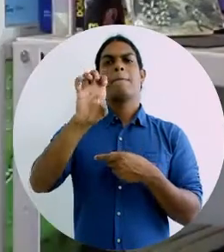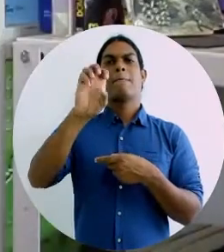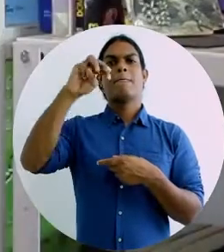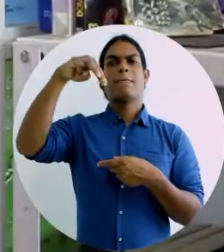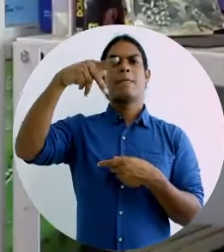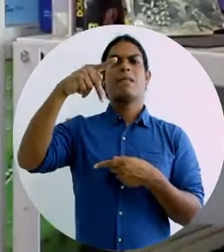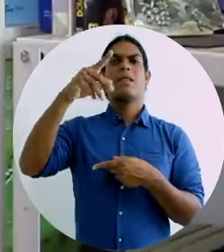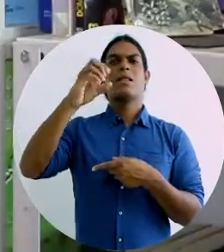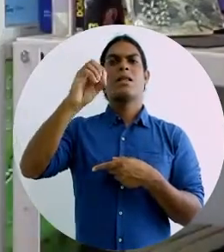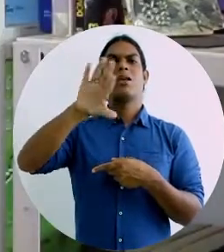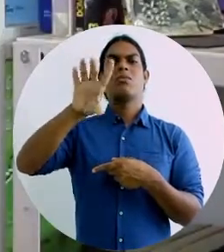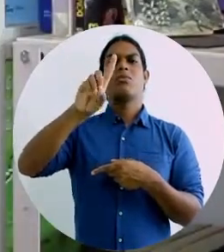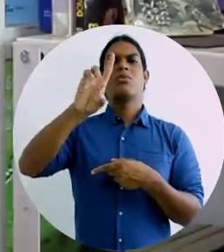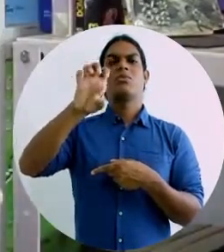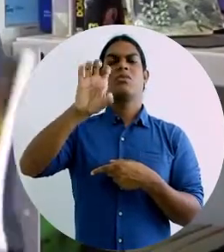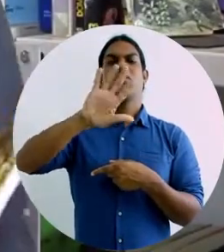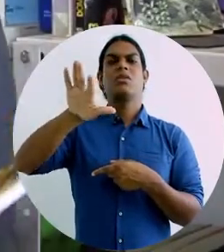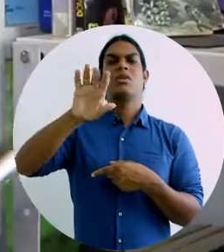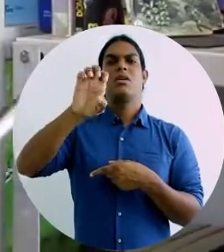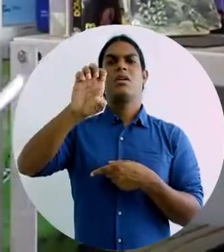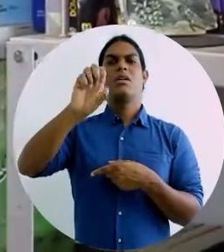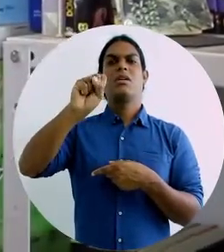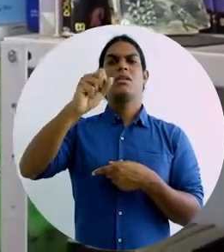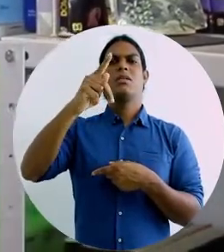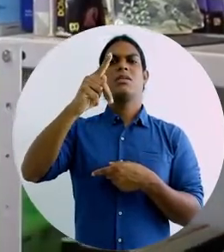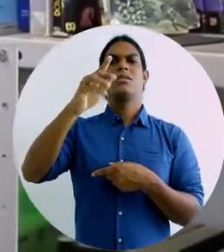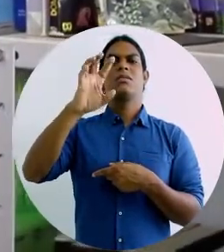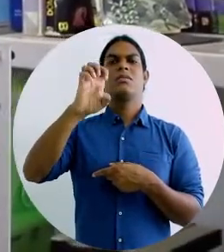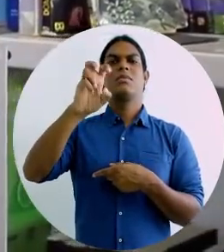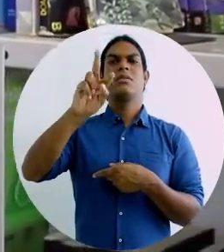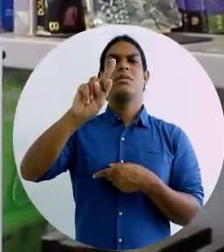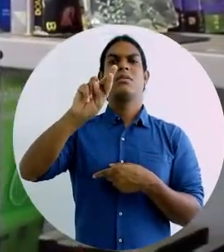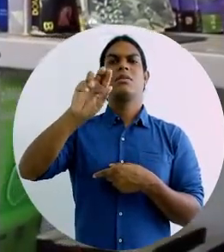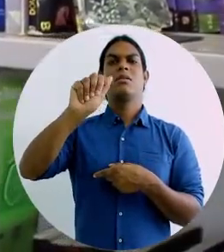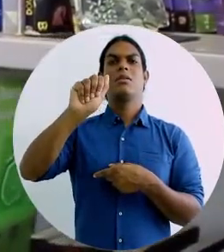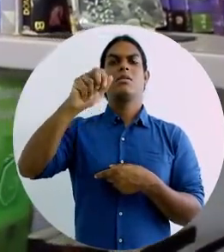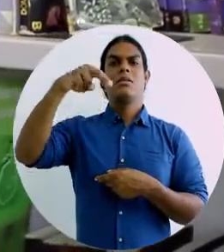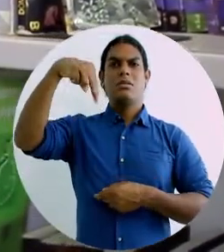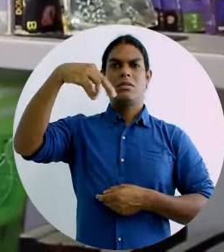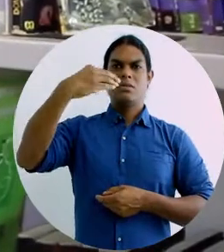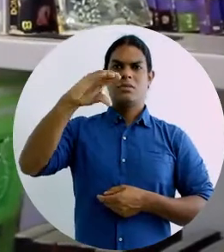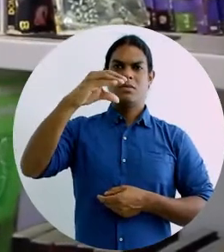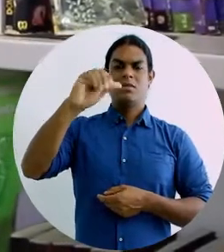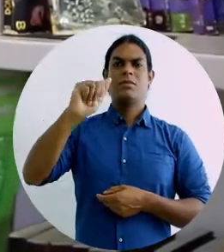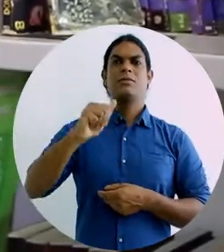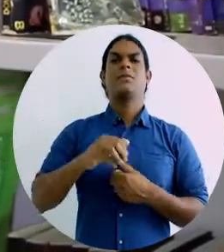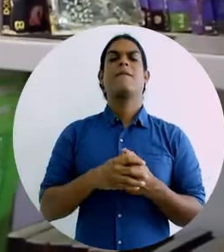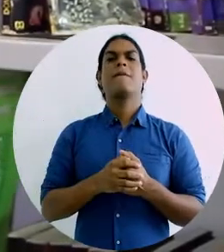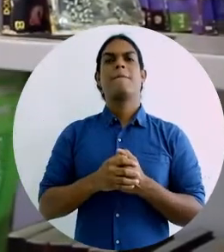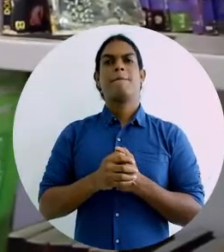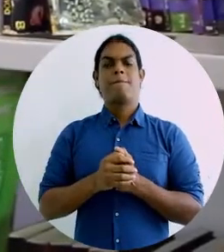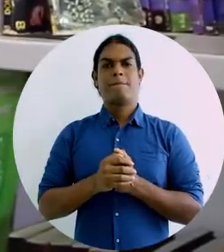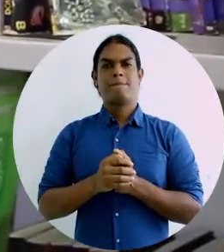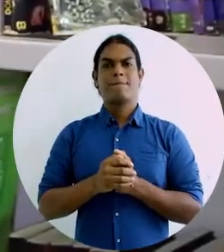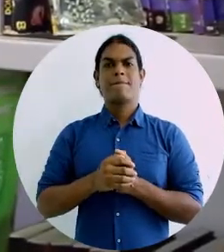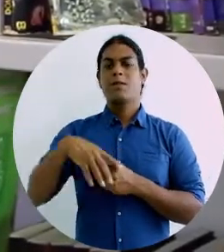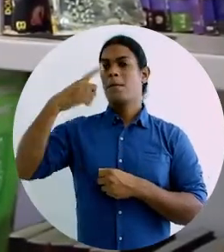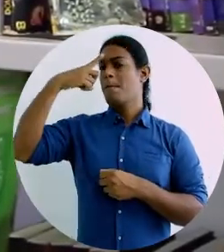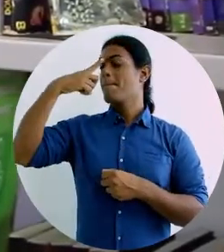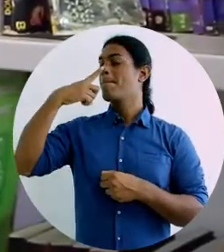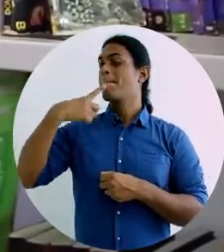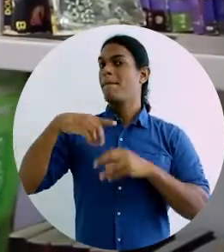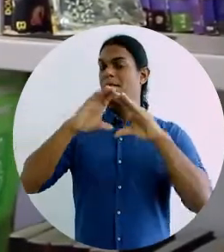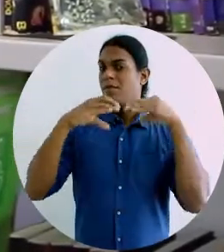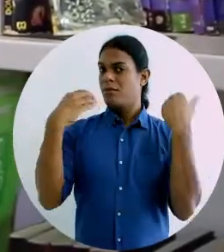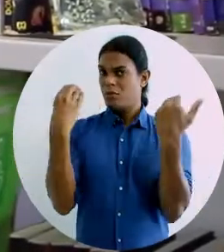A grande questão aqui que eu queria mostrar para vocês é realmente isso. O perfil da comunidade que nós